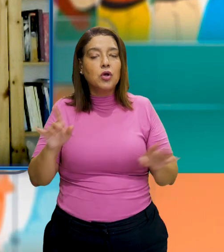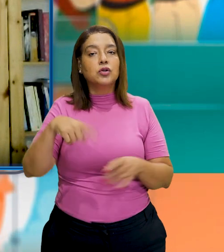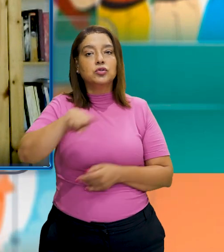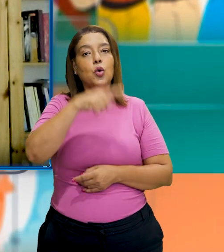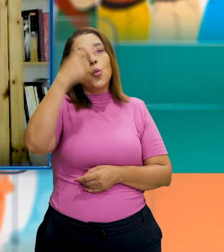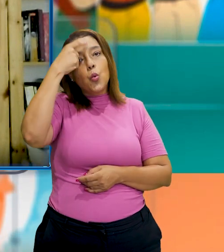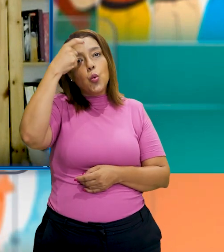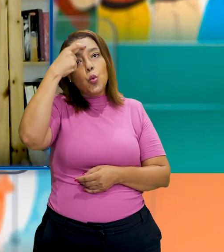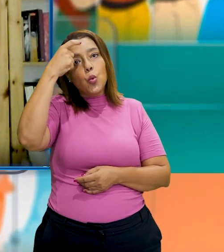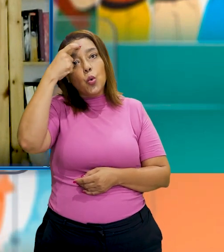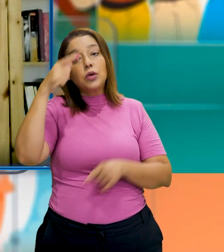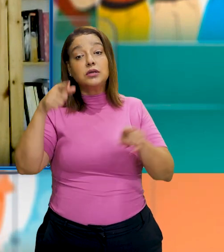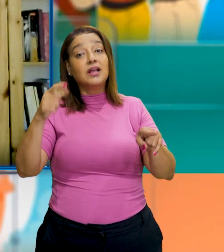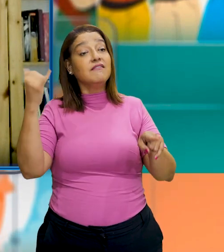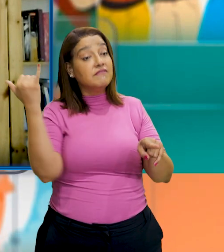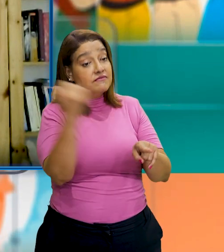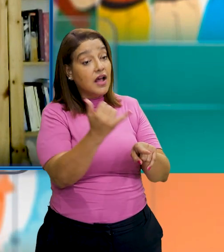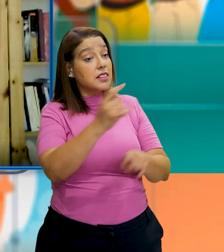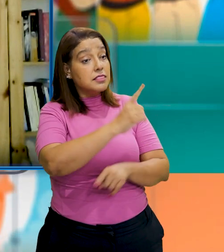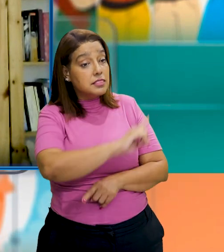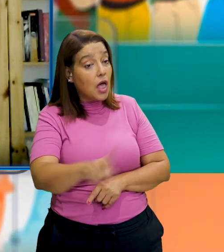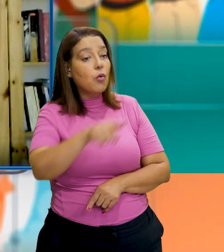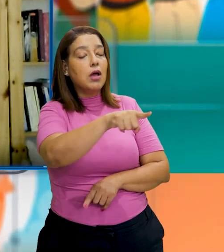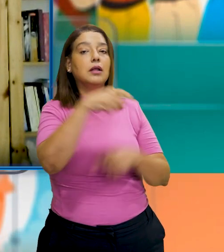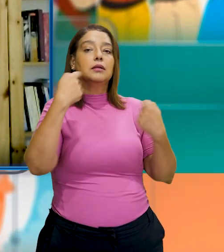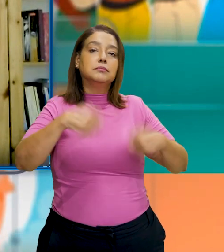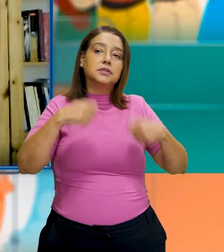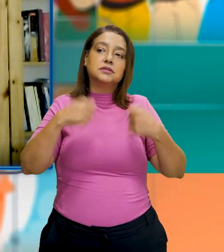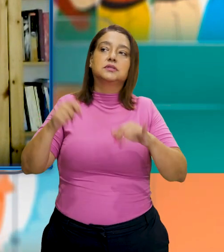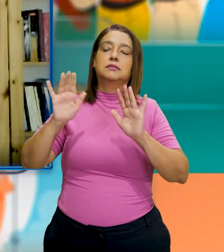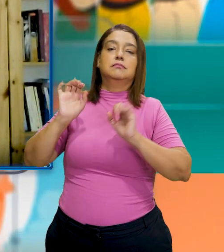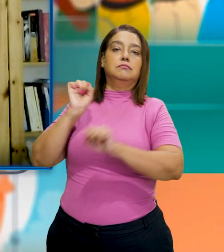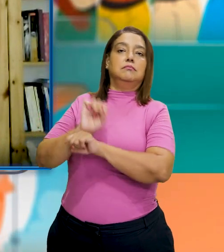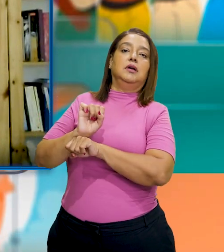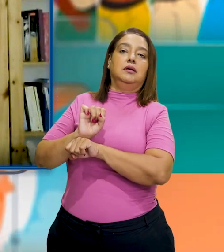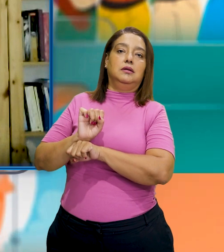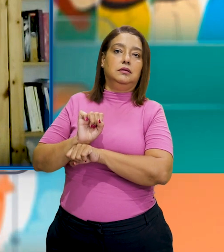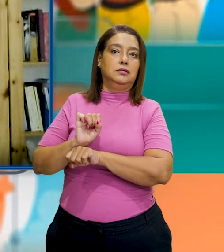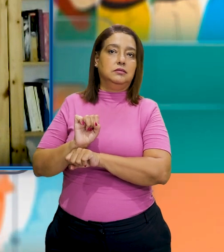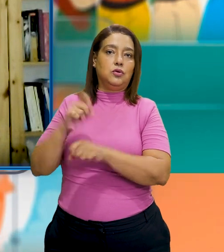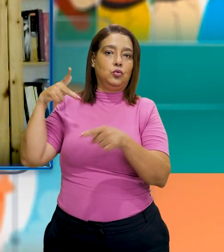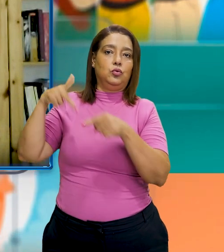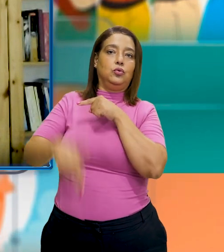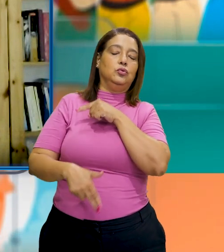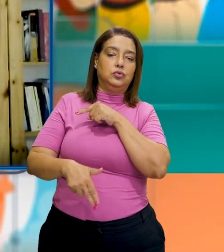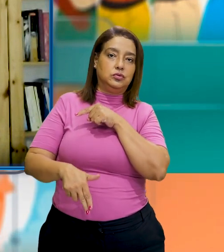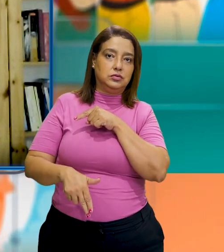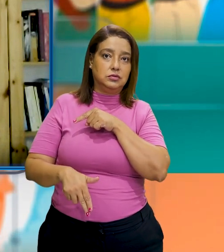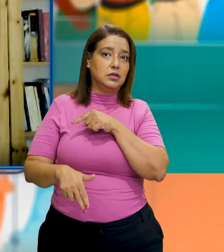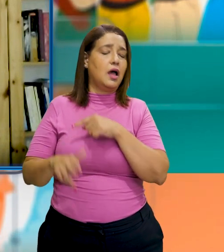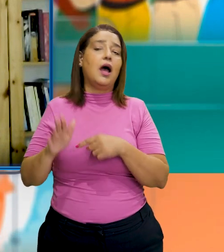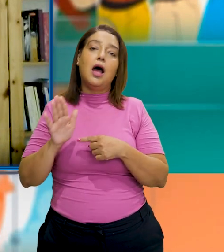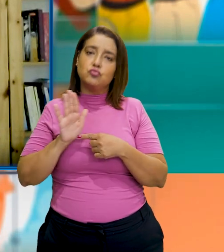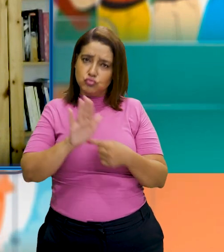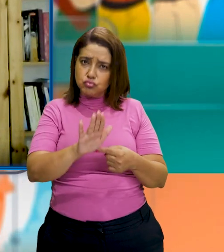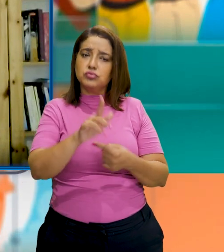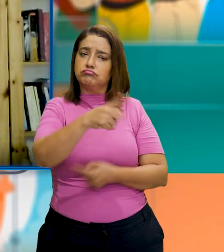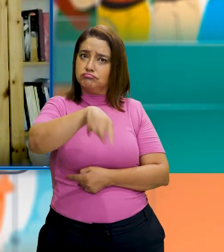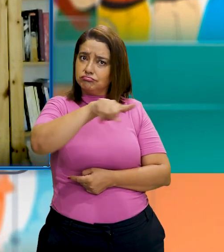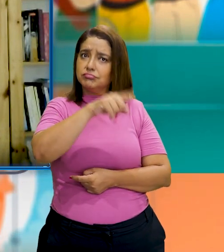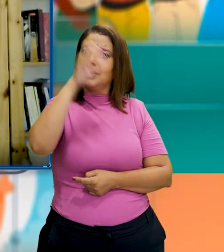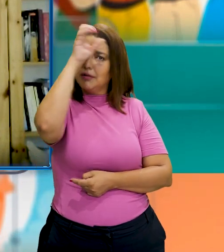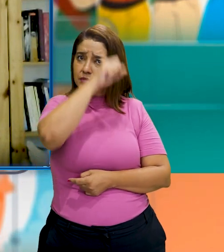essa consciência de que se o outro fala não, eu tenho que parar aquela ação imediatamente, gente, isso ajuda